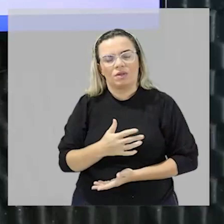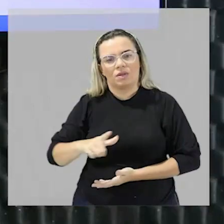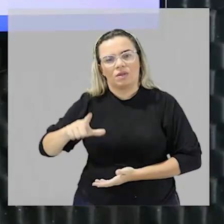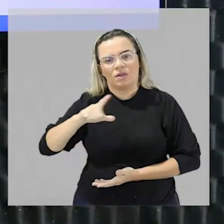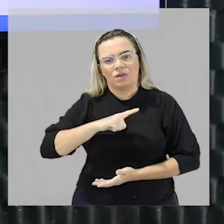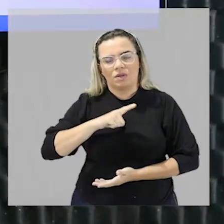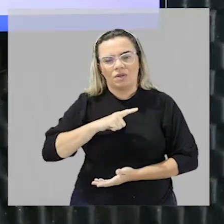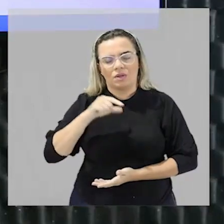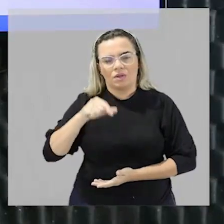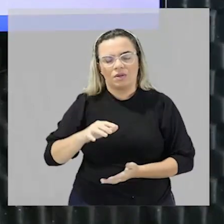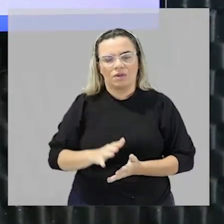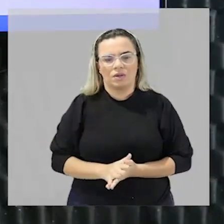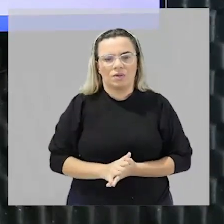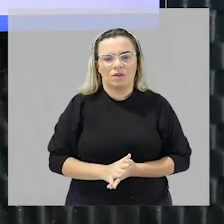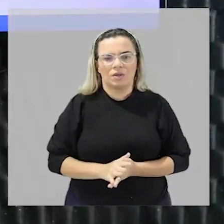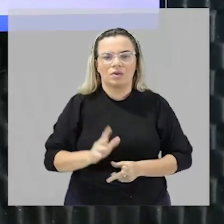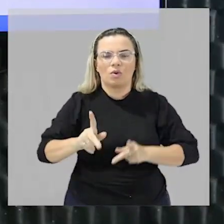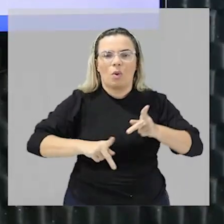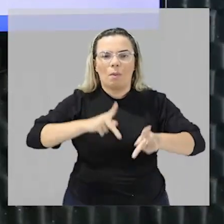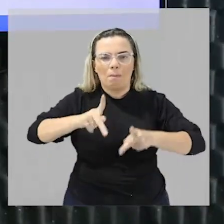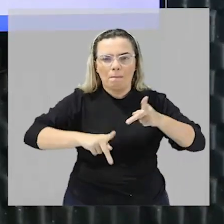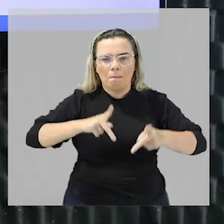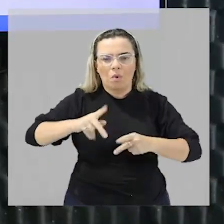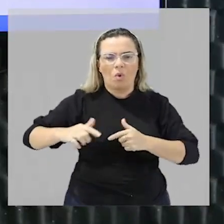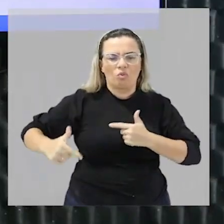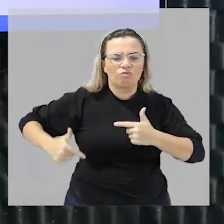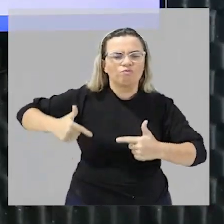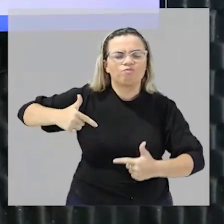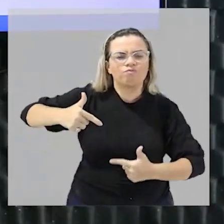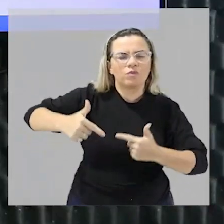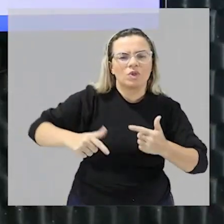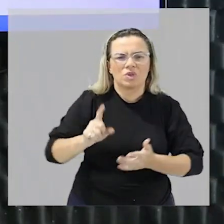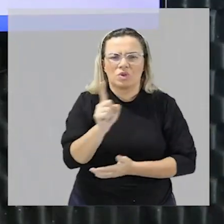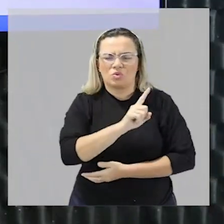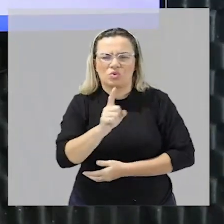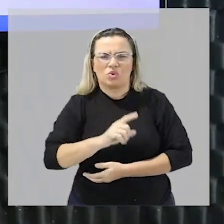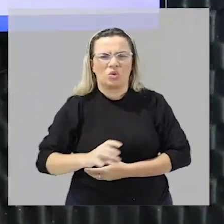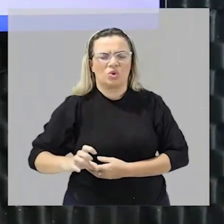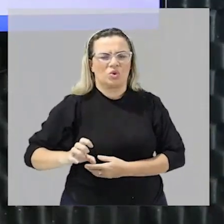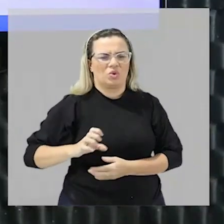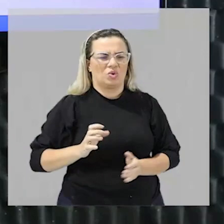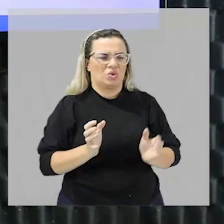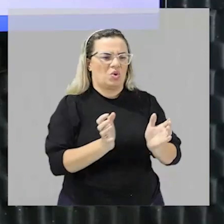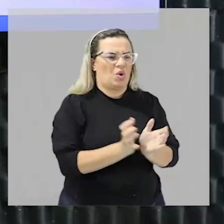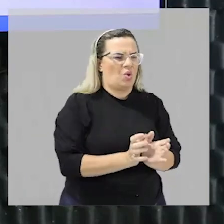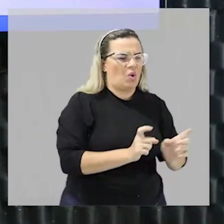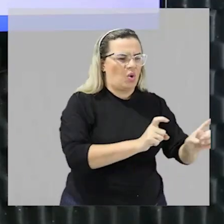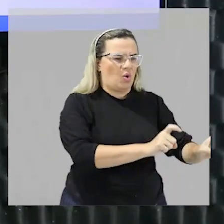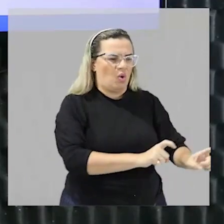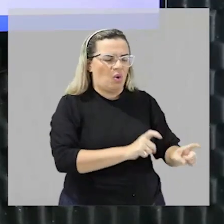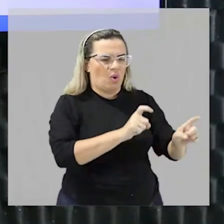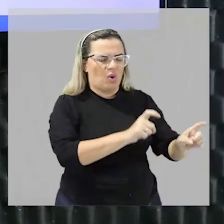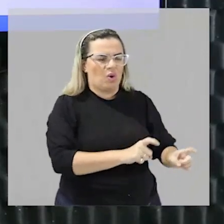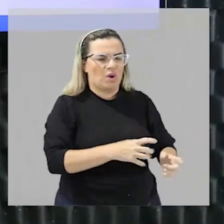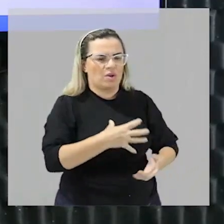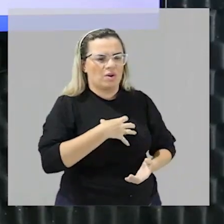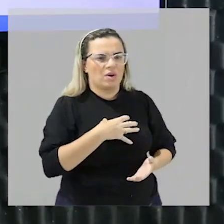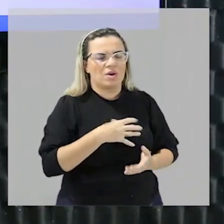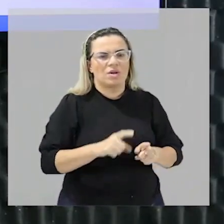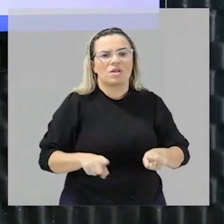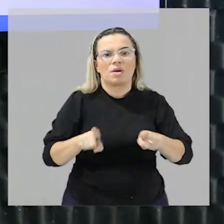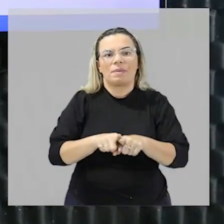presença de setores populares, não só das elites rurais da Bahia, mas